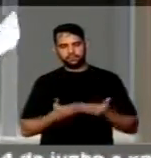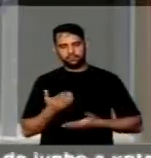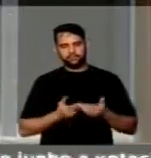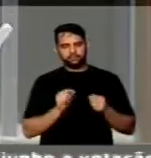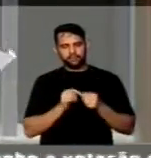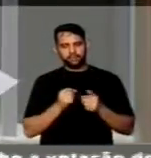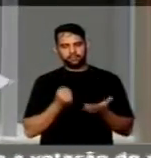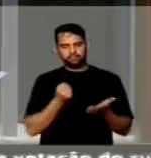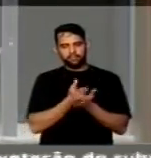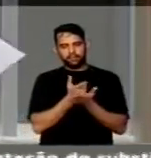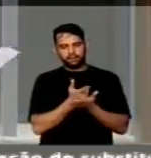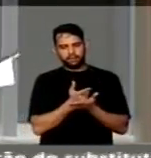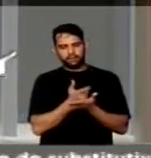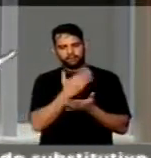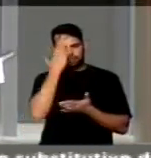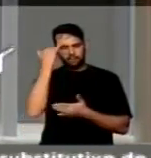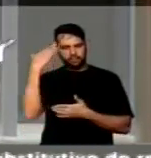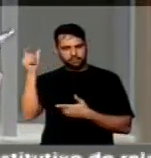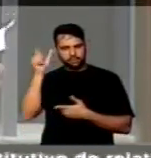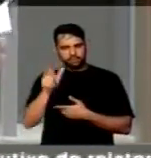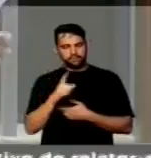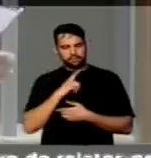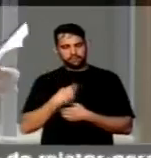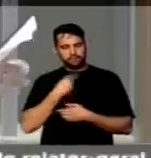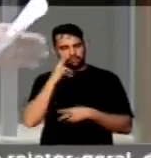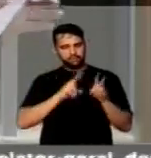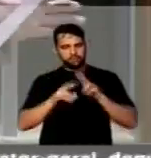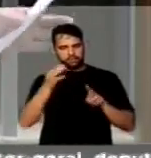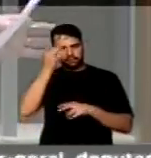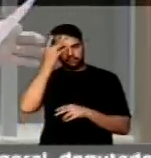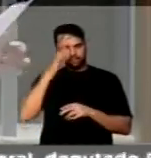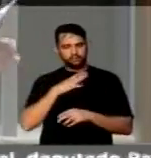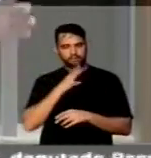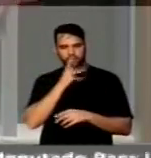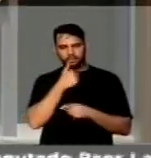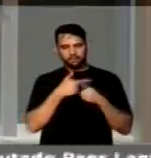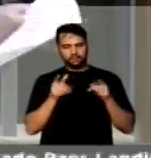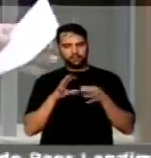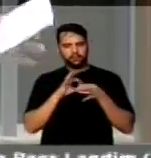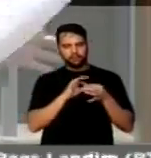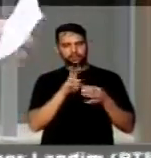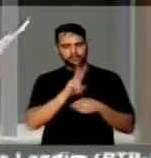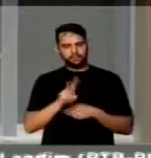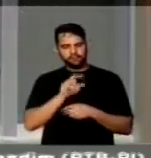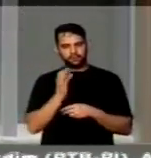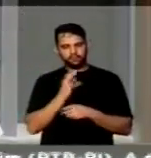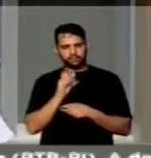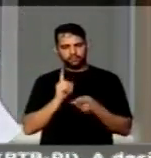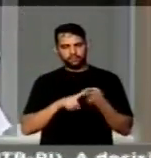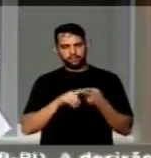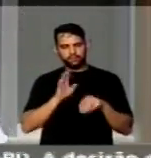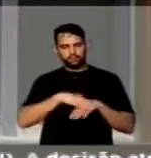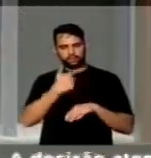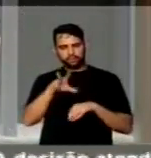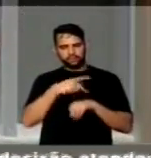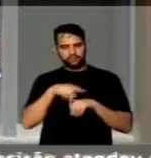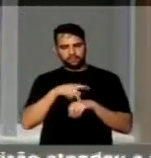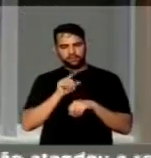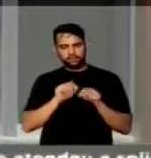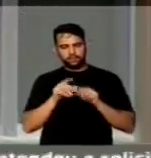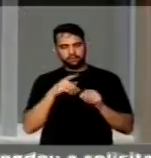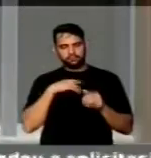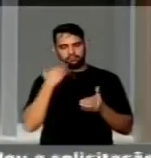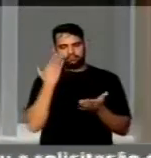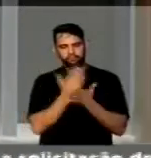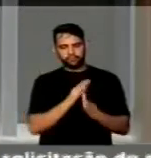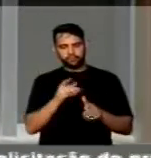para patrocinar artistas que têm uma visão ideológica atrasada, aliadas com a Venezuela, com Cuba e com muitos outros países que